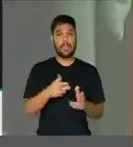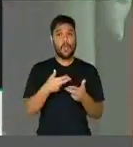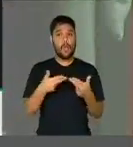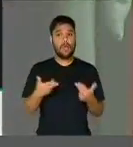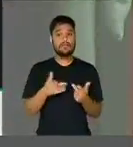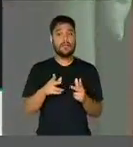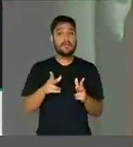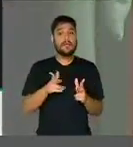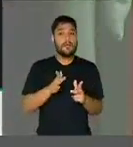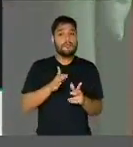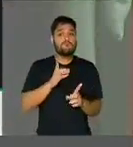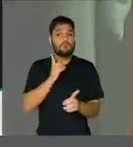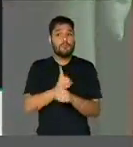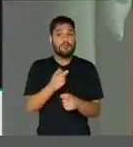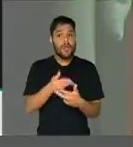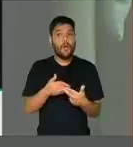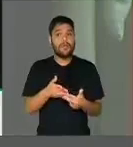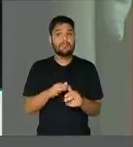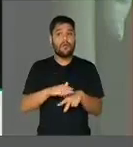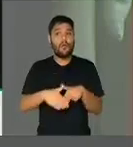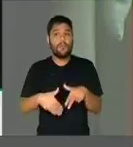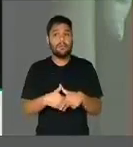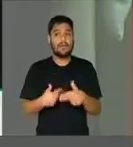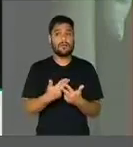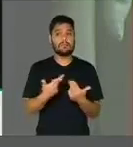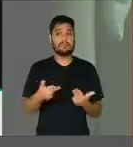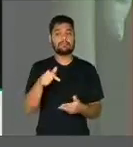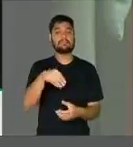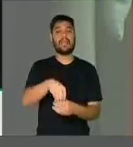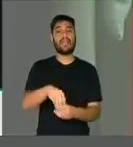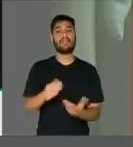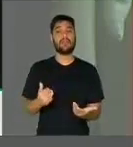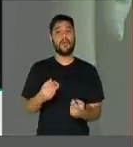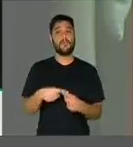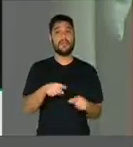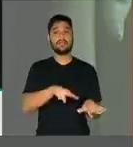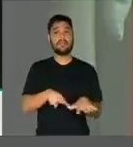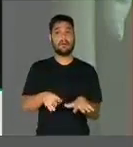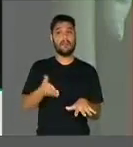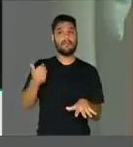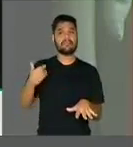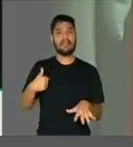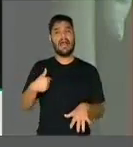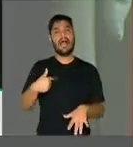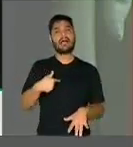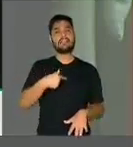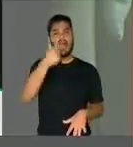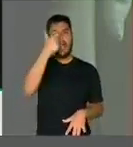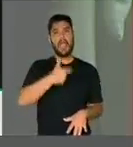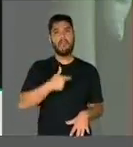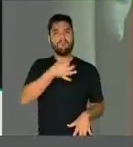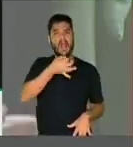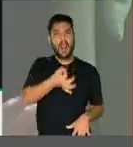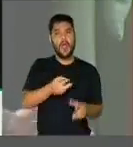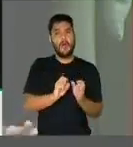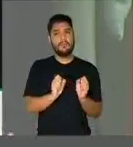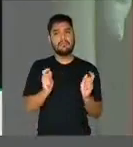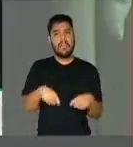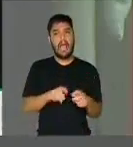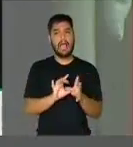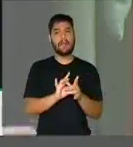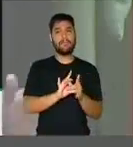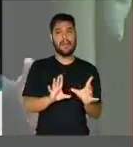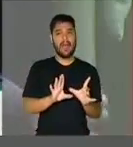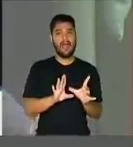o presidente, que na semana passada era o doutor Bonzinho, liberando seu sigilo. Nessa